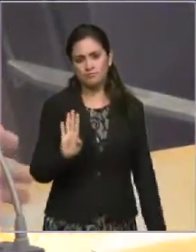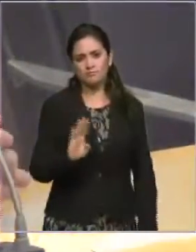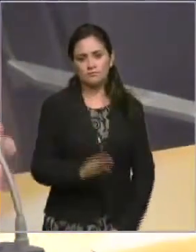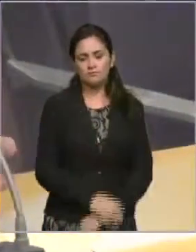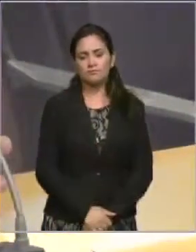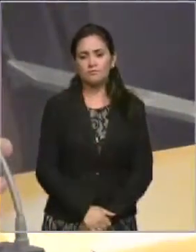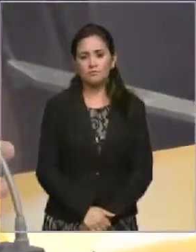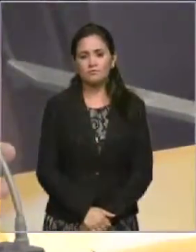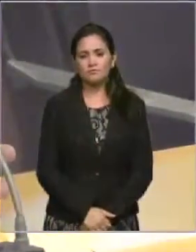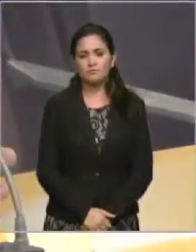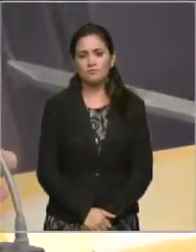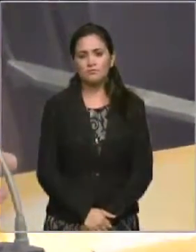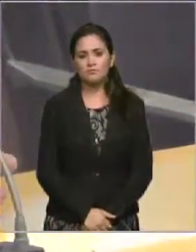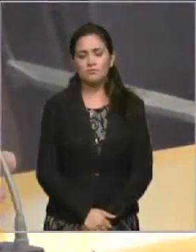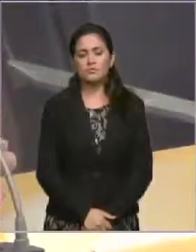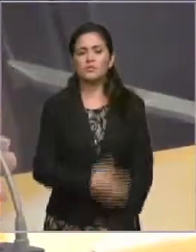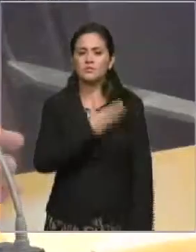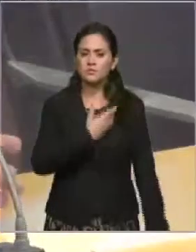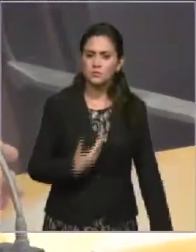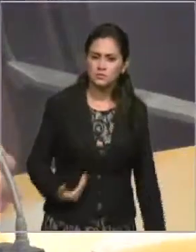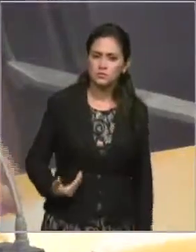de Timon